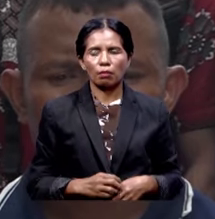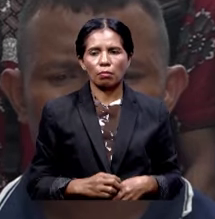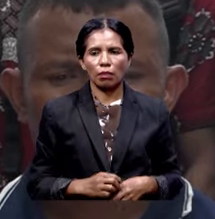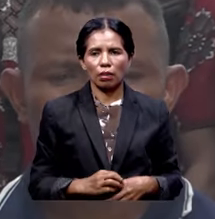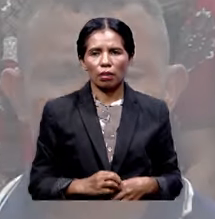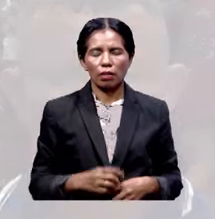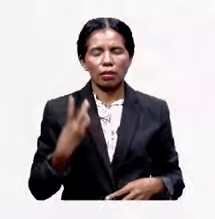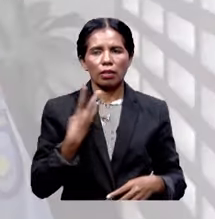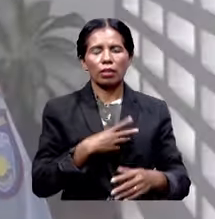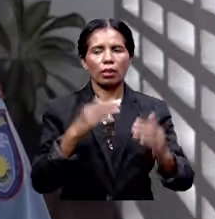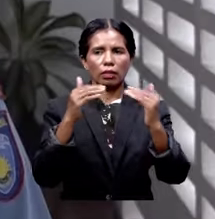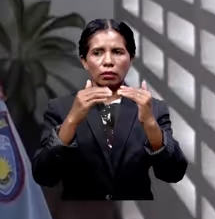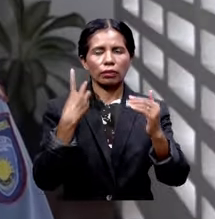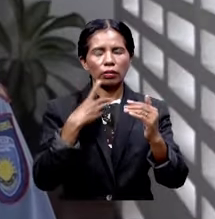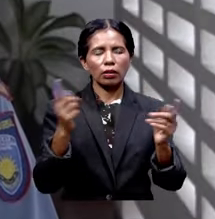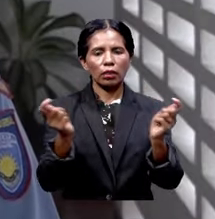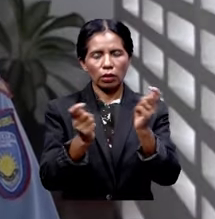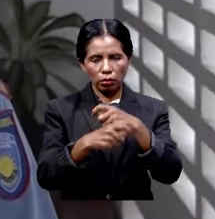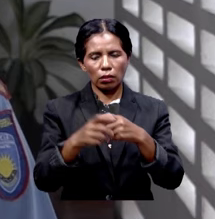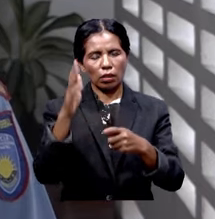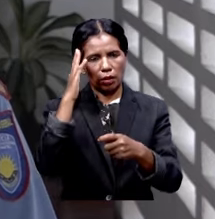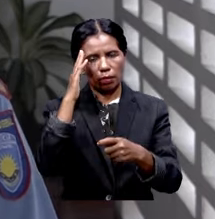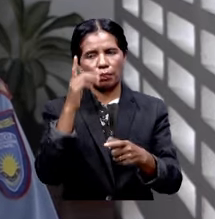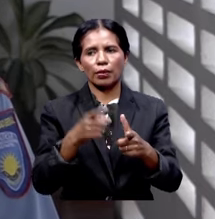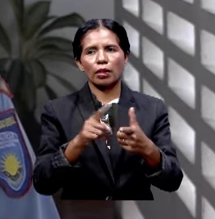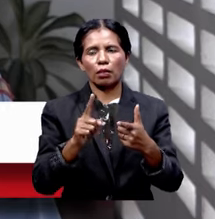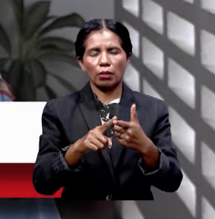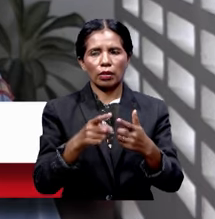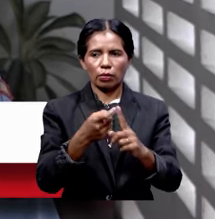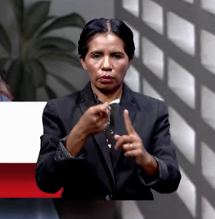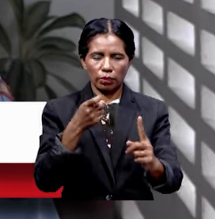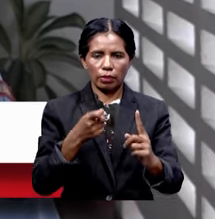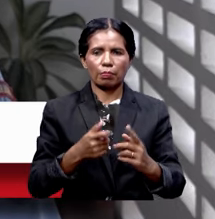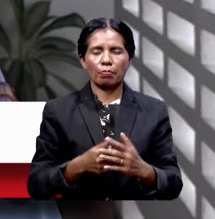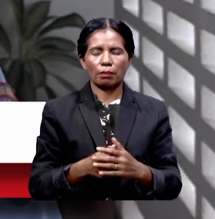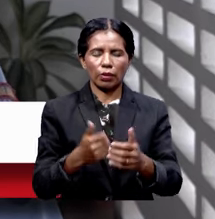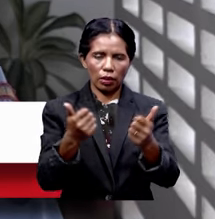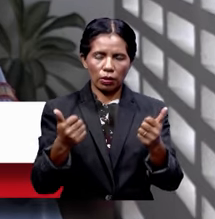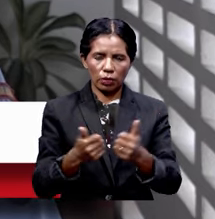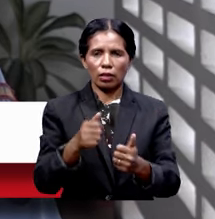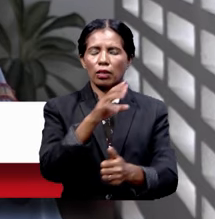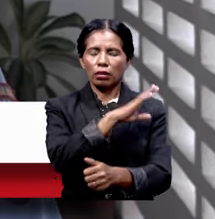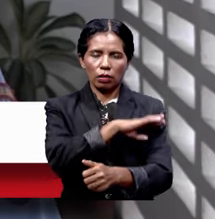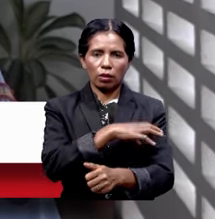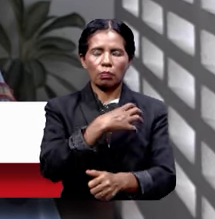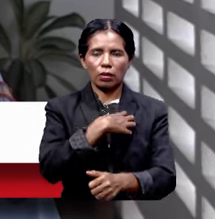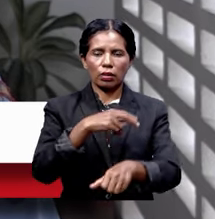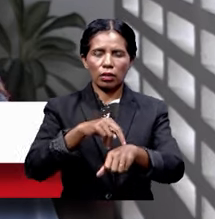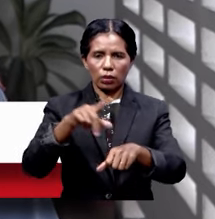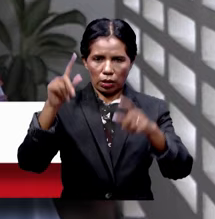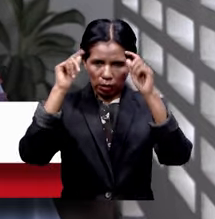ita encontro ita troca hanuin depois você parte autoridade de segurança polícia nacional de Timor